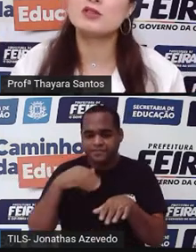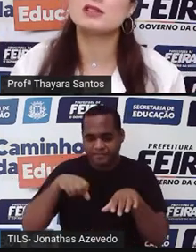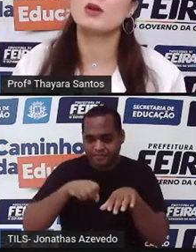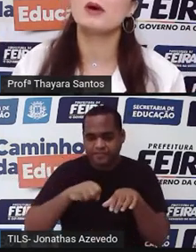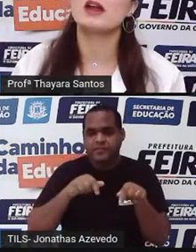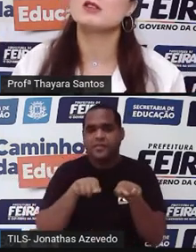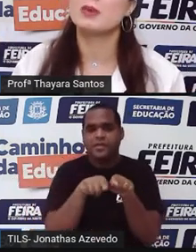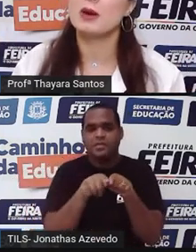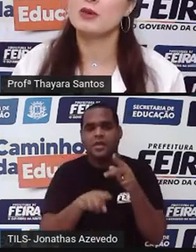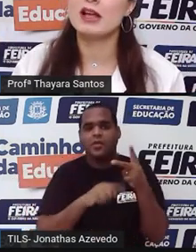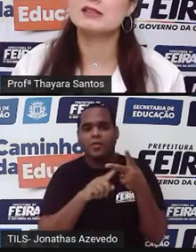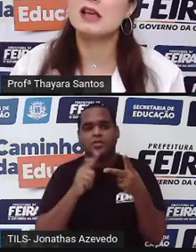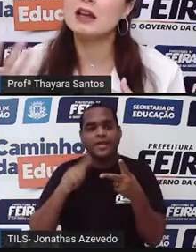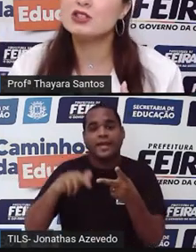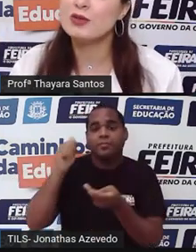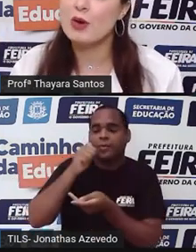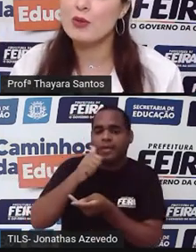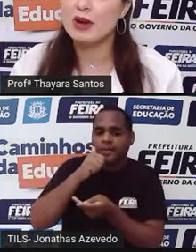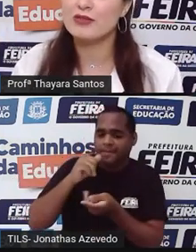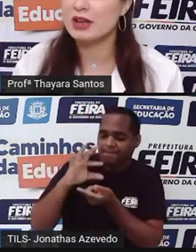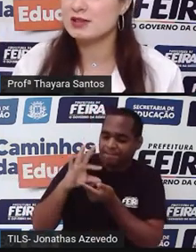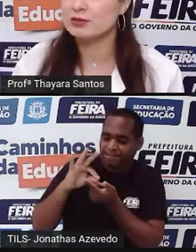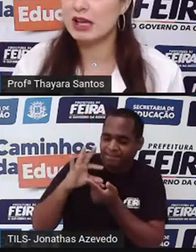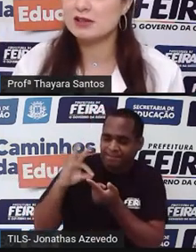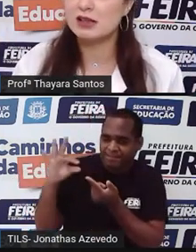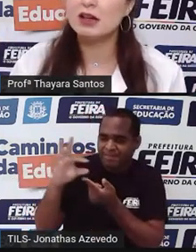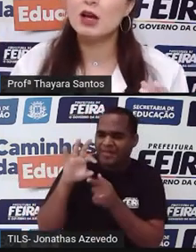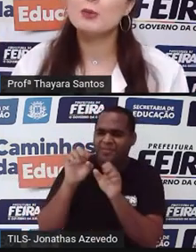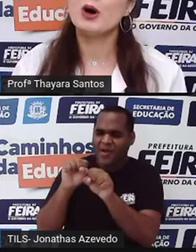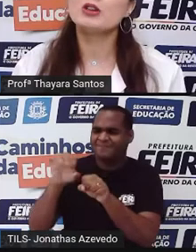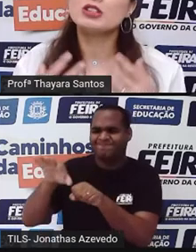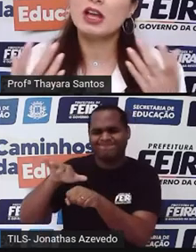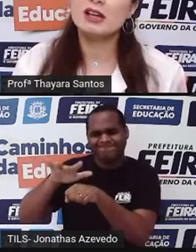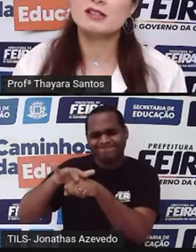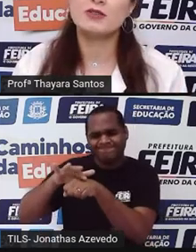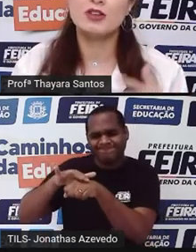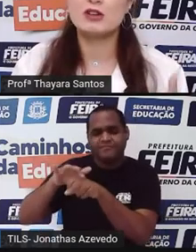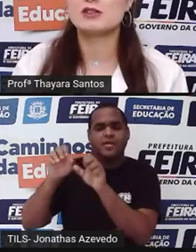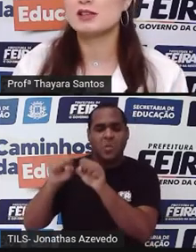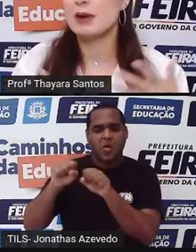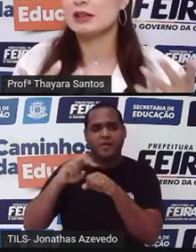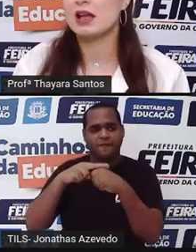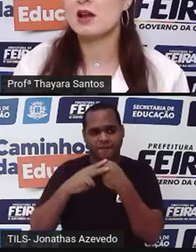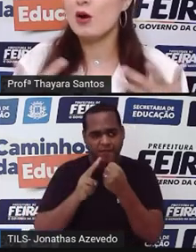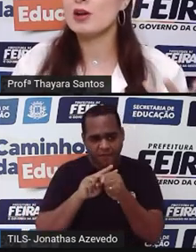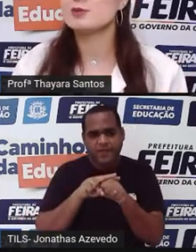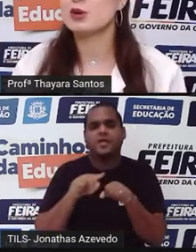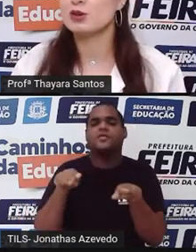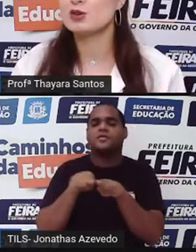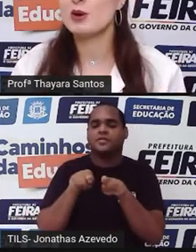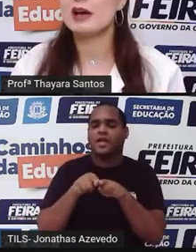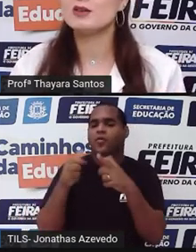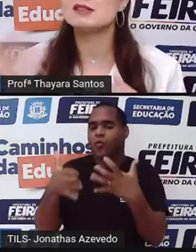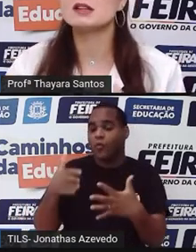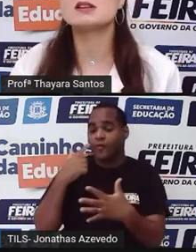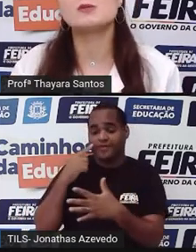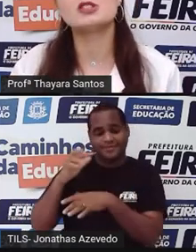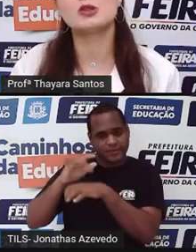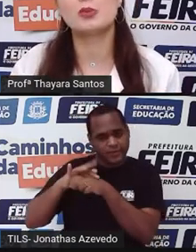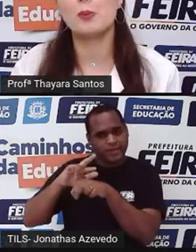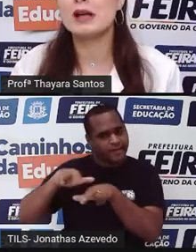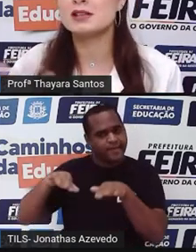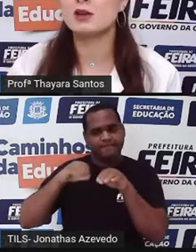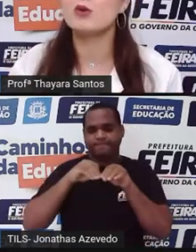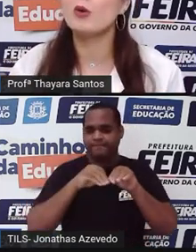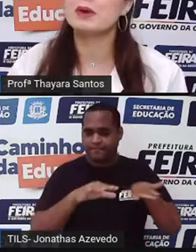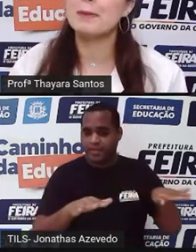homem enquanto os frutos são liberados pela mulher se ela tiver alguma infecção dessa pode ter ali esse vírus essa bactéria hoje protozoário e ser